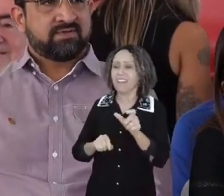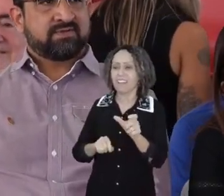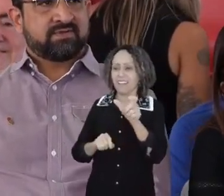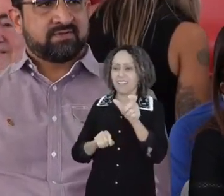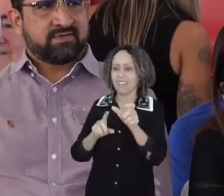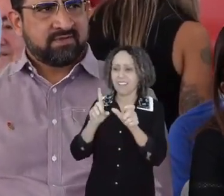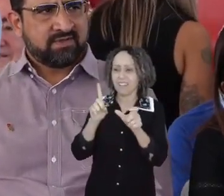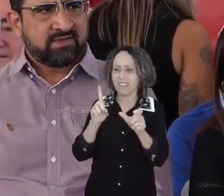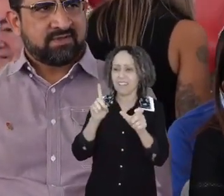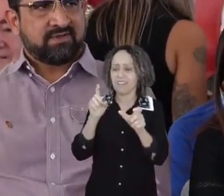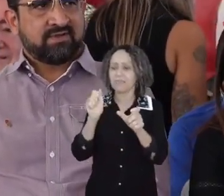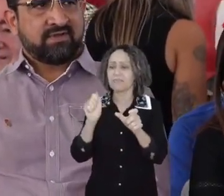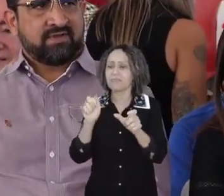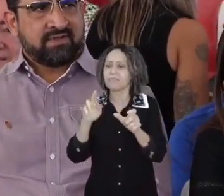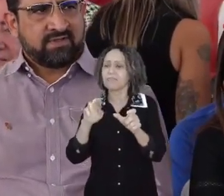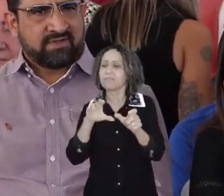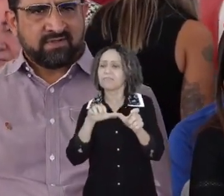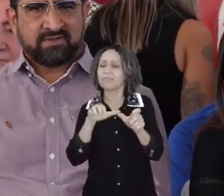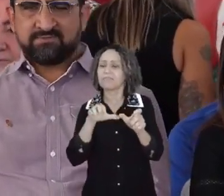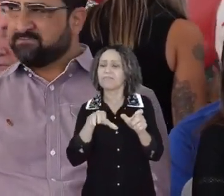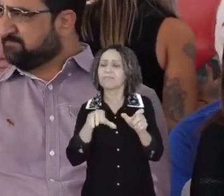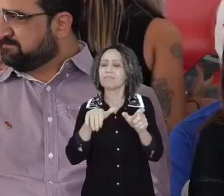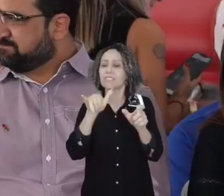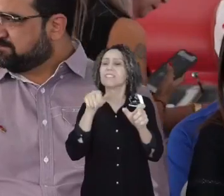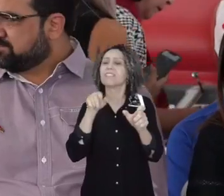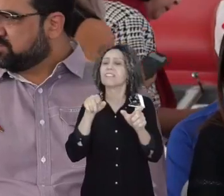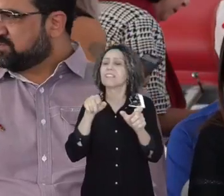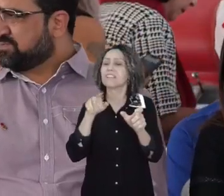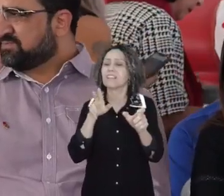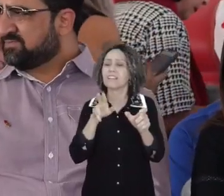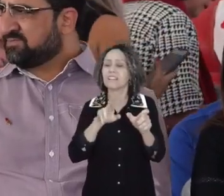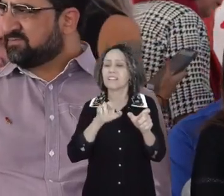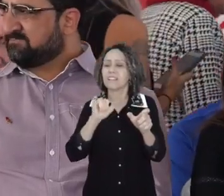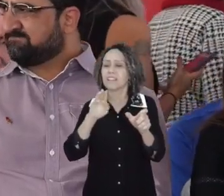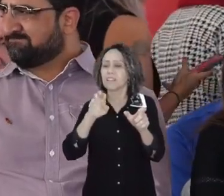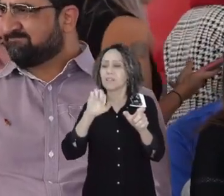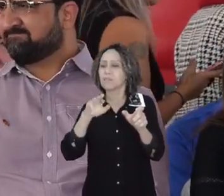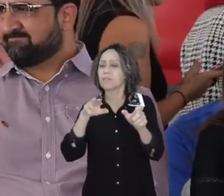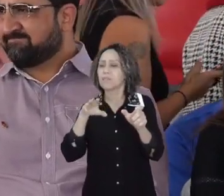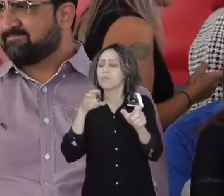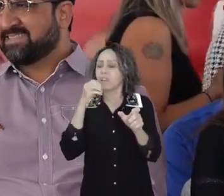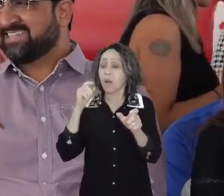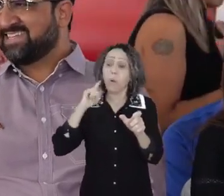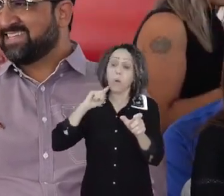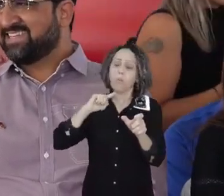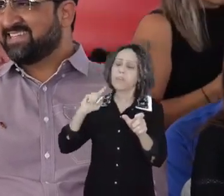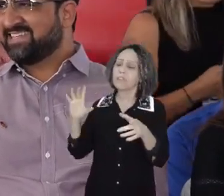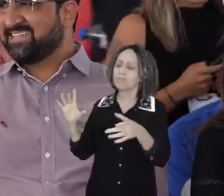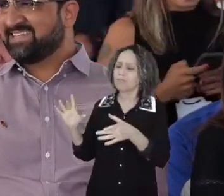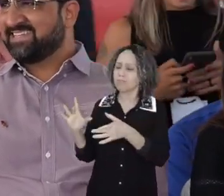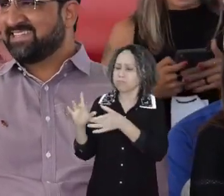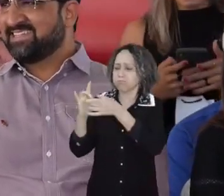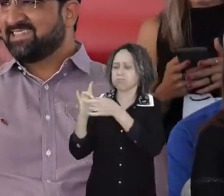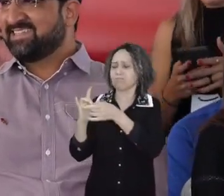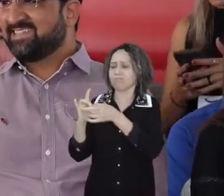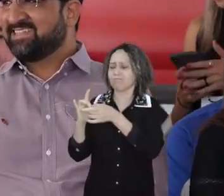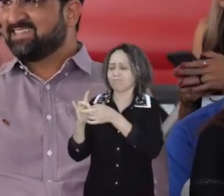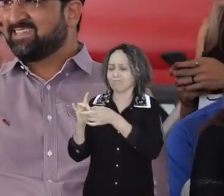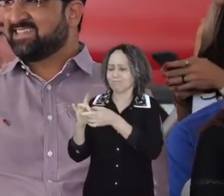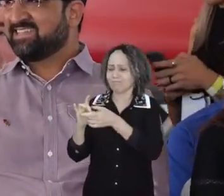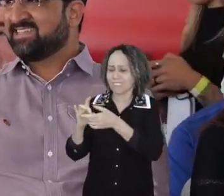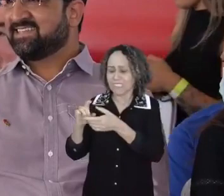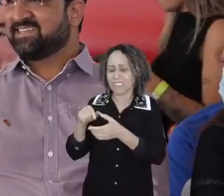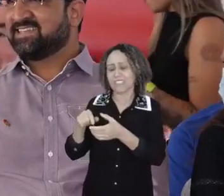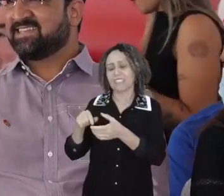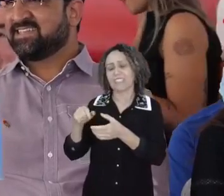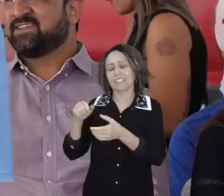esse país uma coisa só. Então, atou o Brasil. Então, para nós é uma alegria muito grande estar aqui em Minas. E